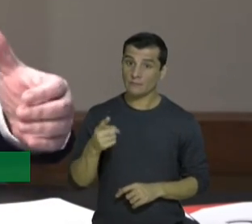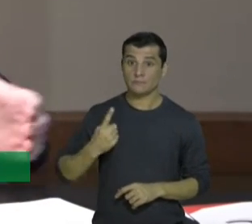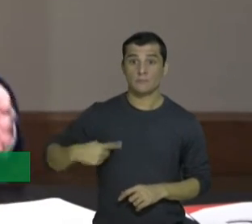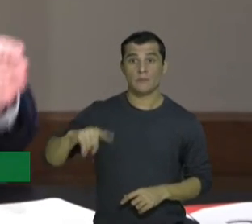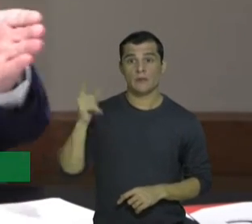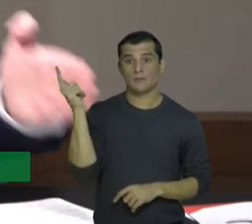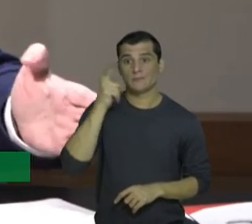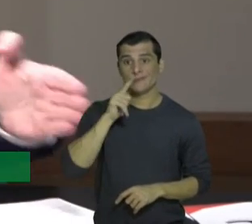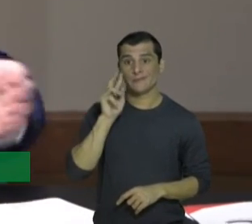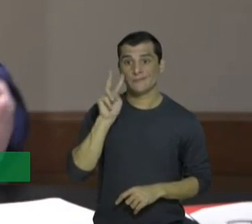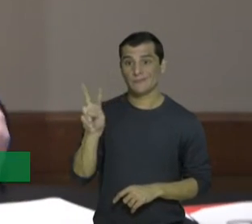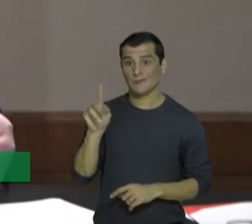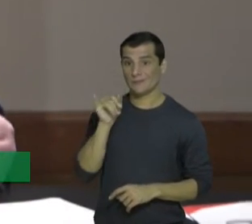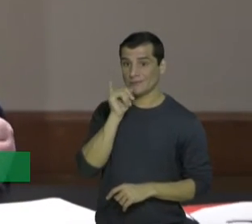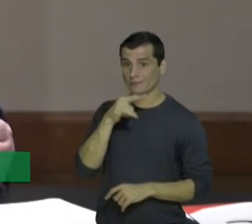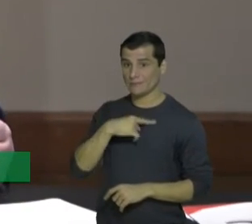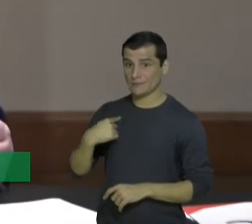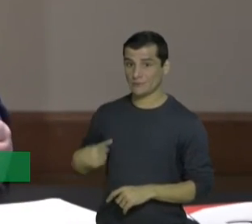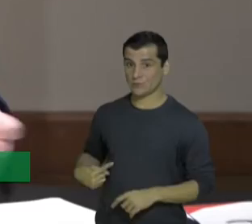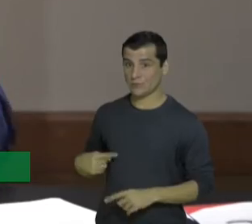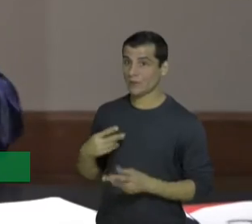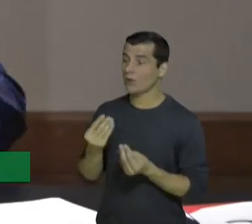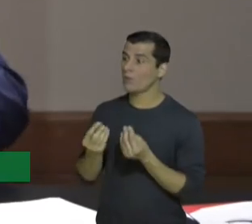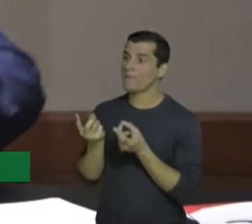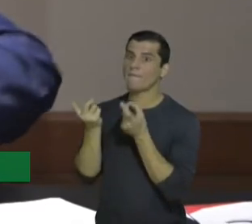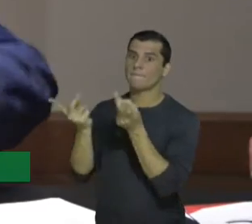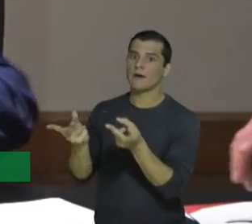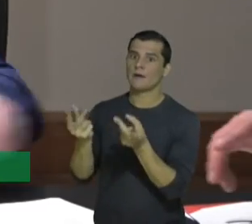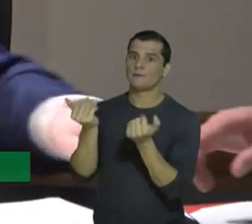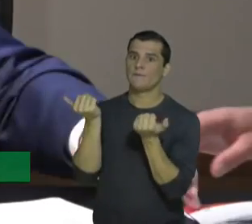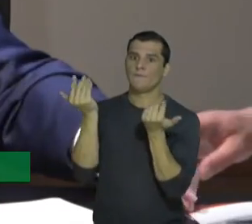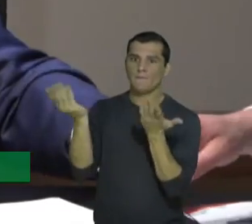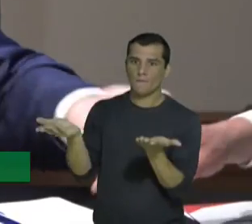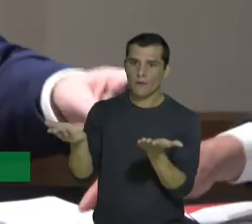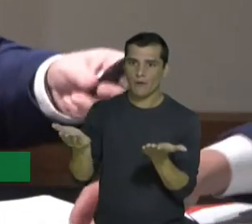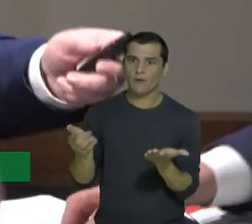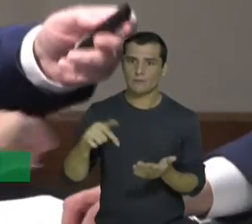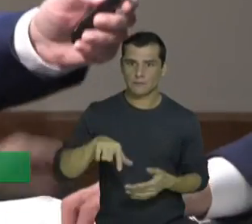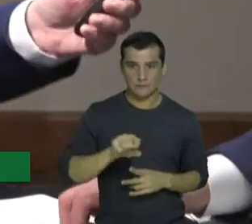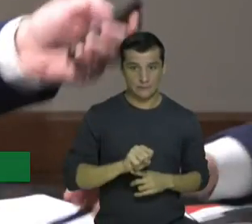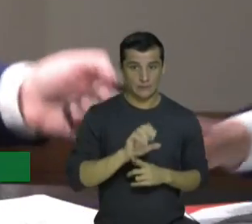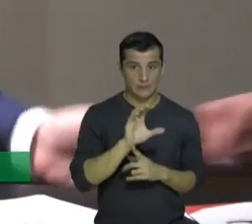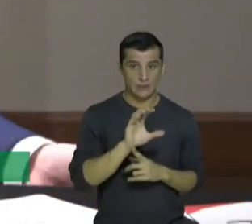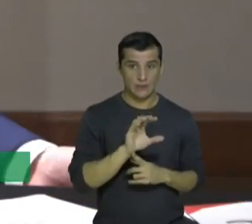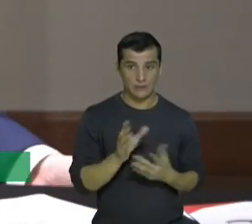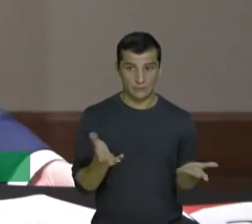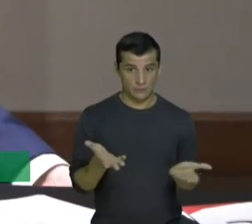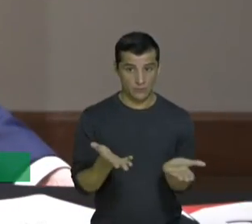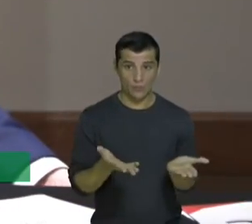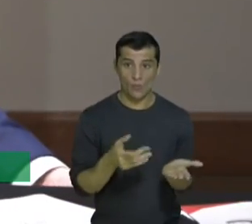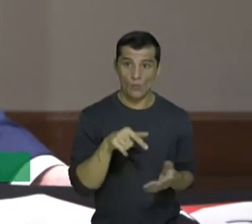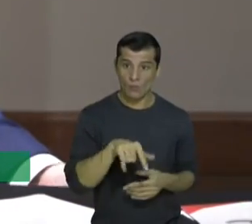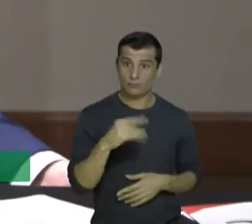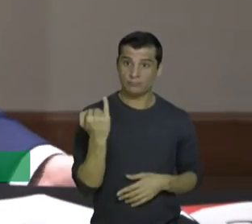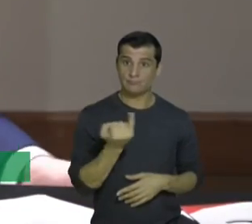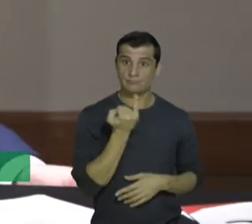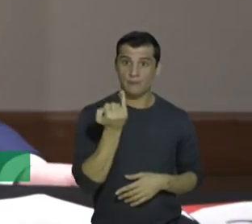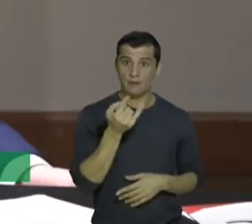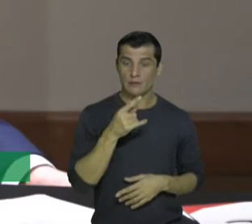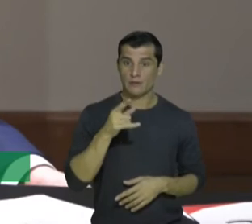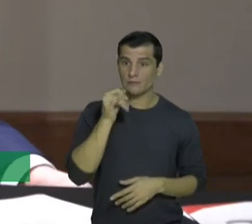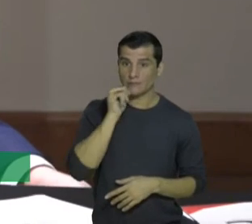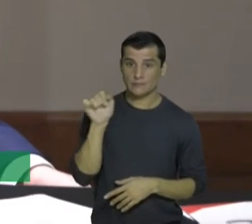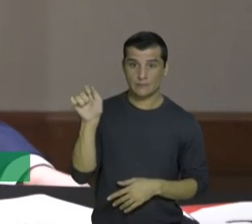a questão da da China as exportações de Santa Catarina São eh hoje extremamente relevantes a questão da Ásia